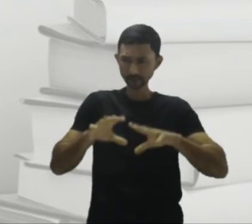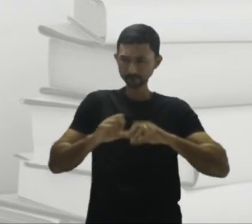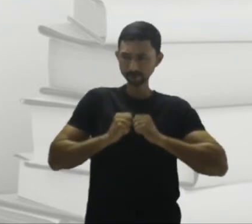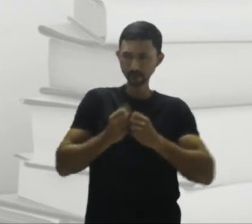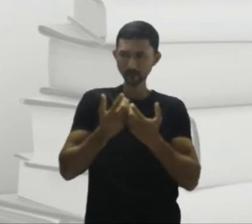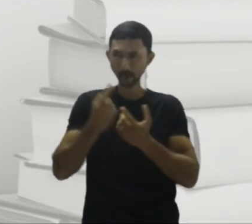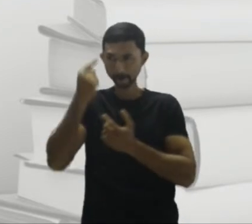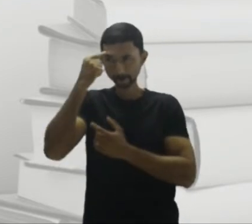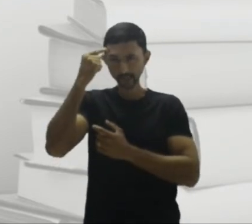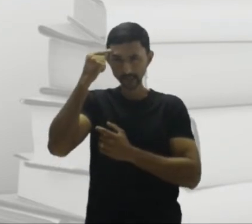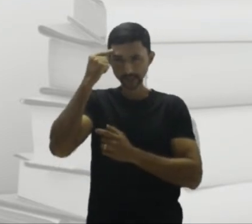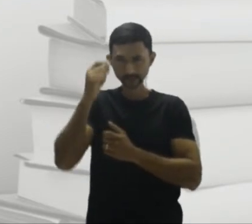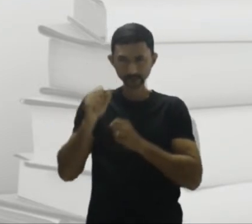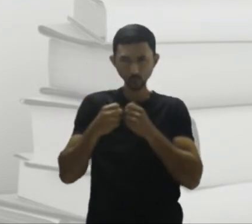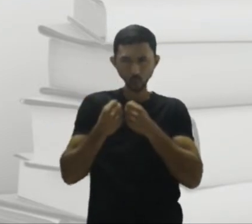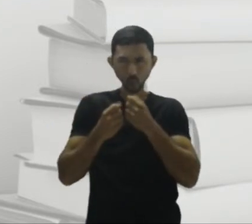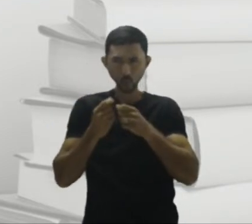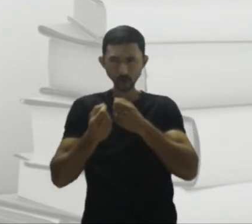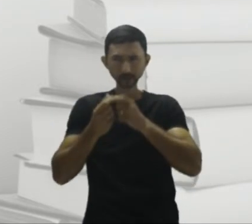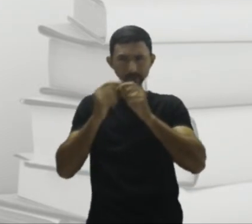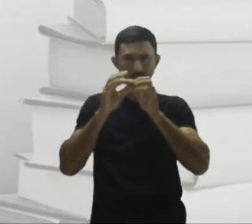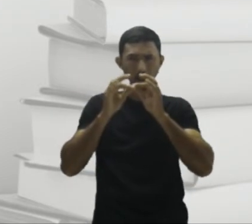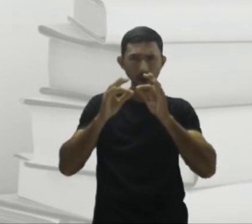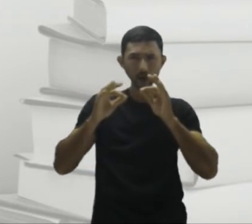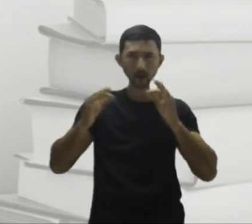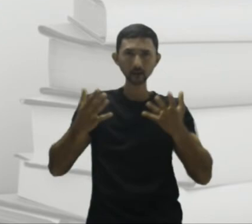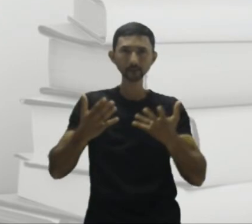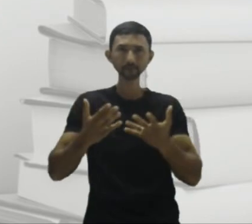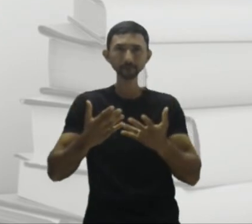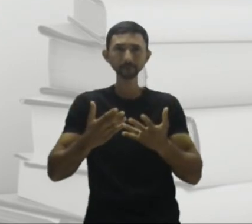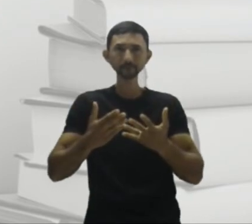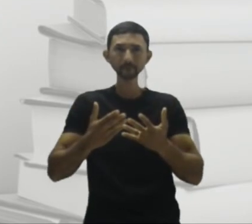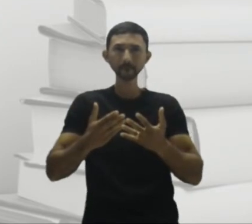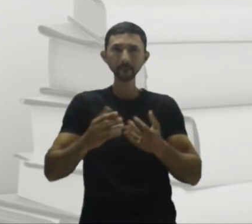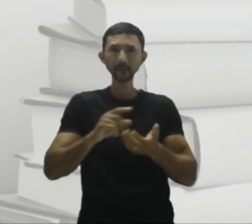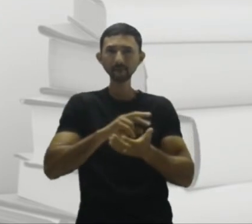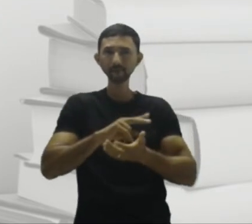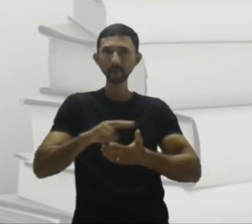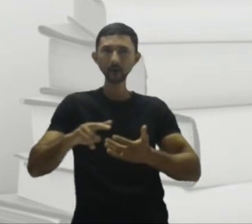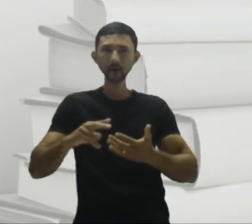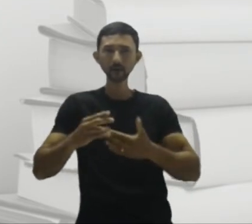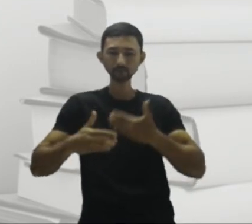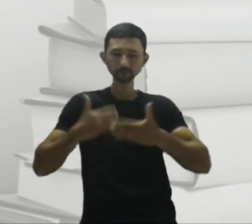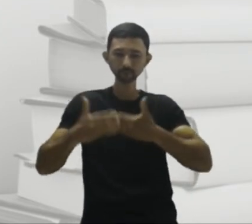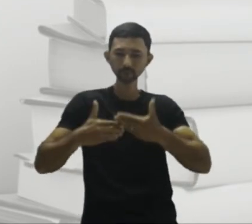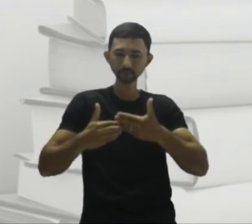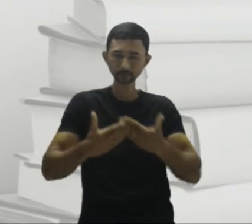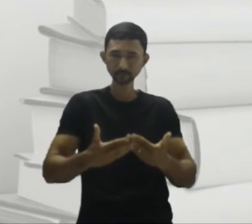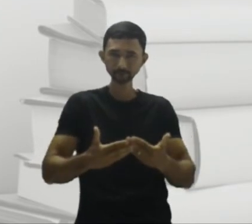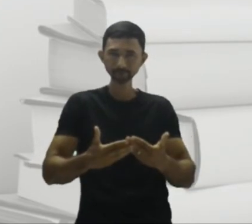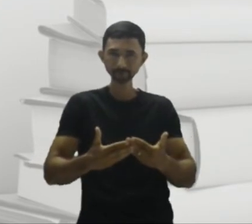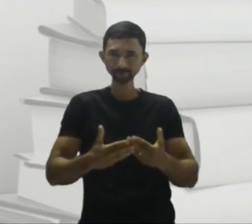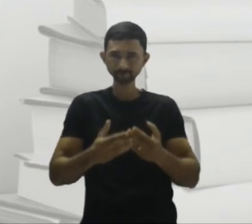em pensamentos de coisas distantes ou há muito passadas.